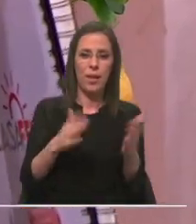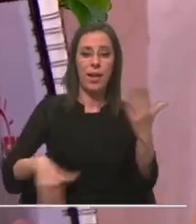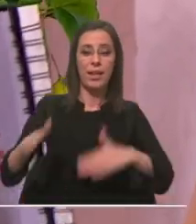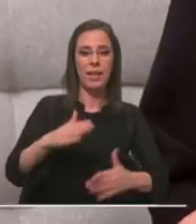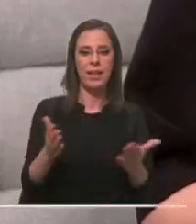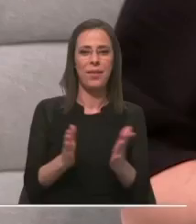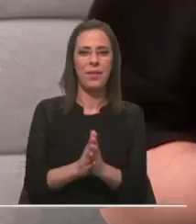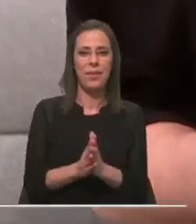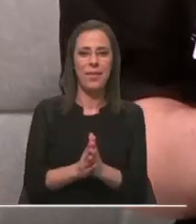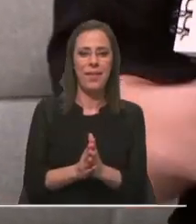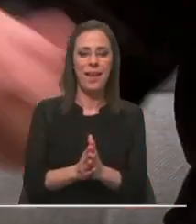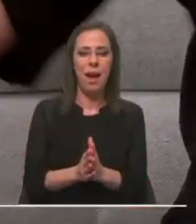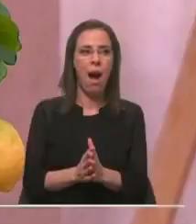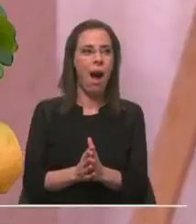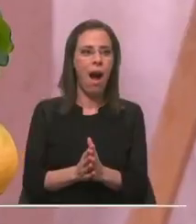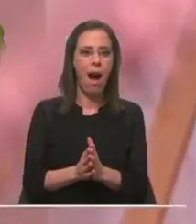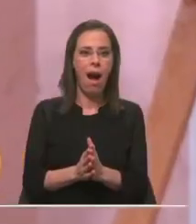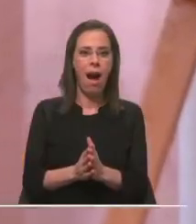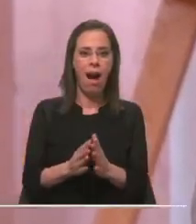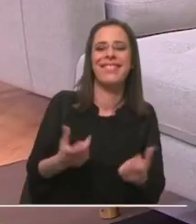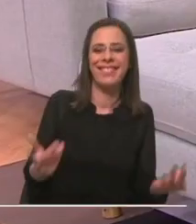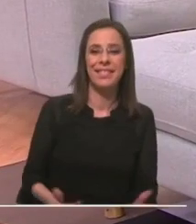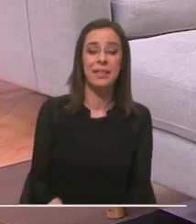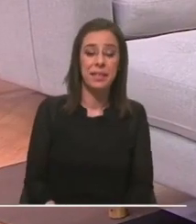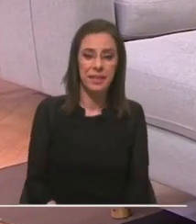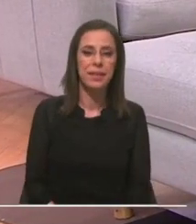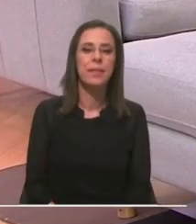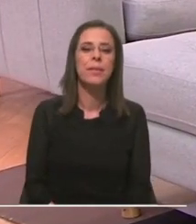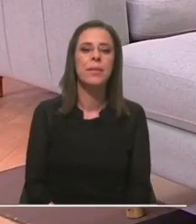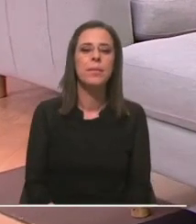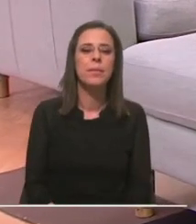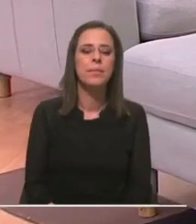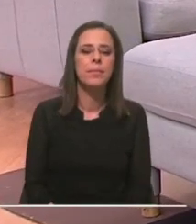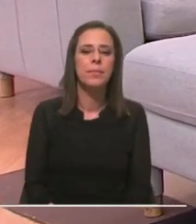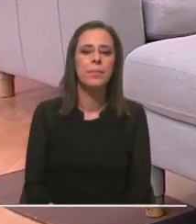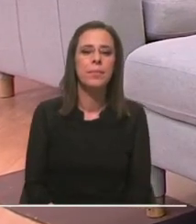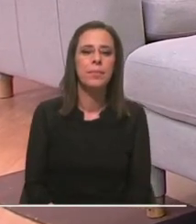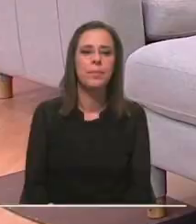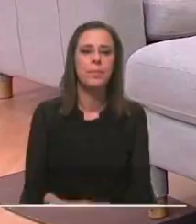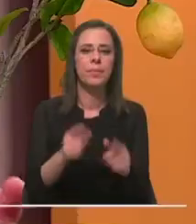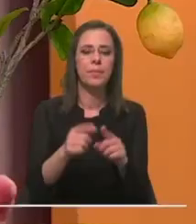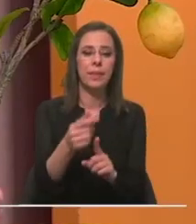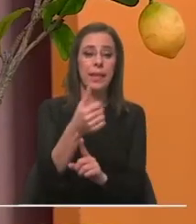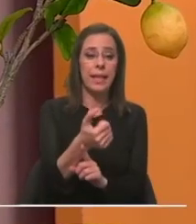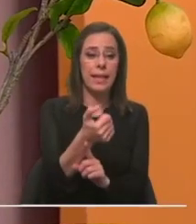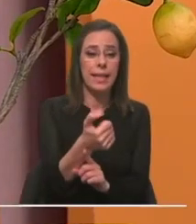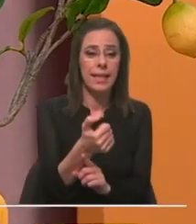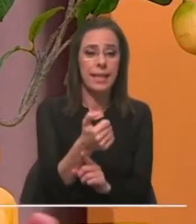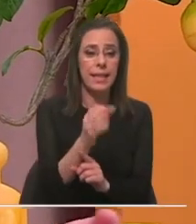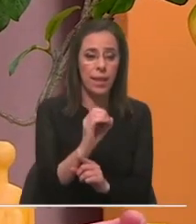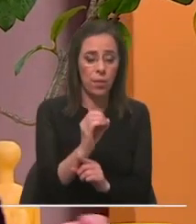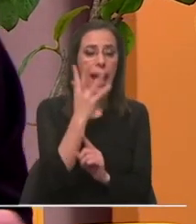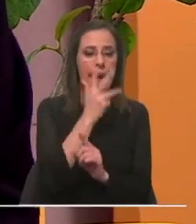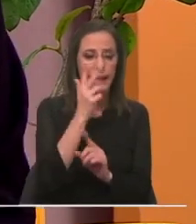Natação. Isto é muito assustador. Obrigado. Eu tenho aqui artistas, 50, nossa. 50